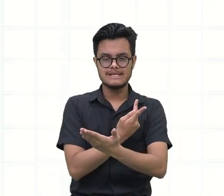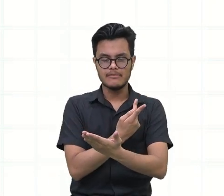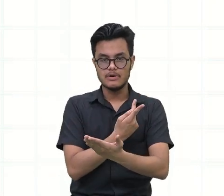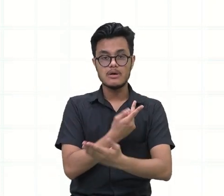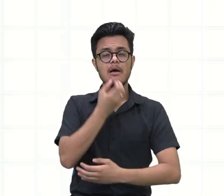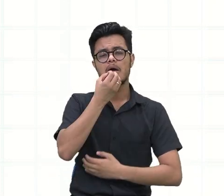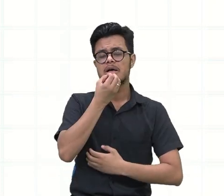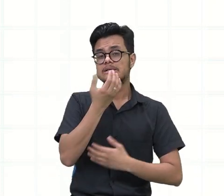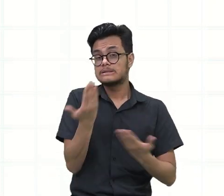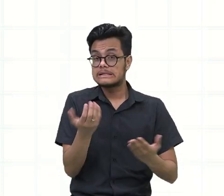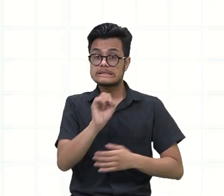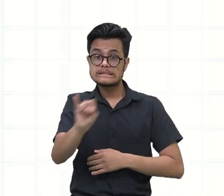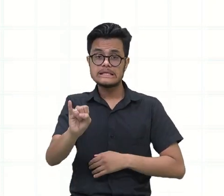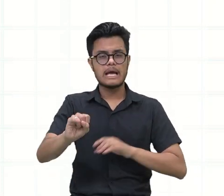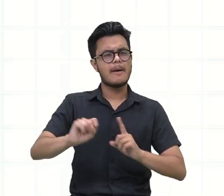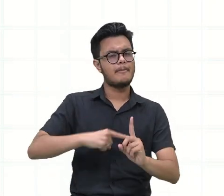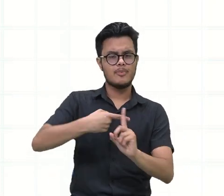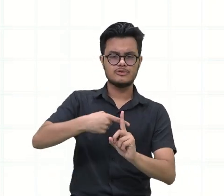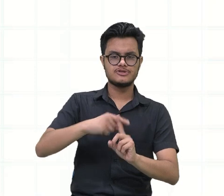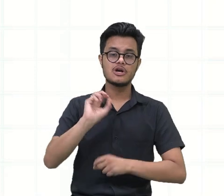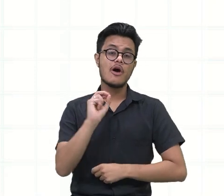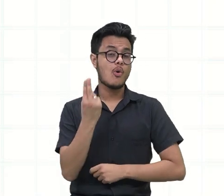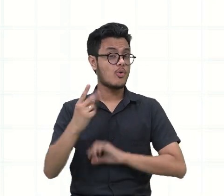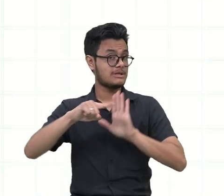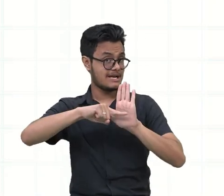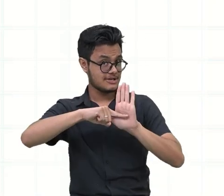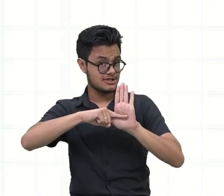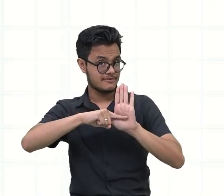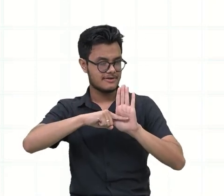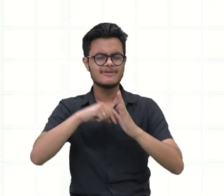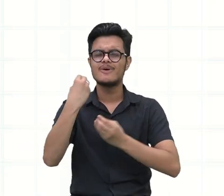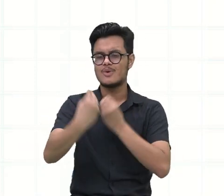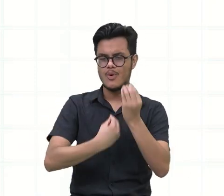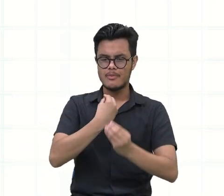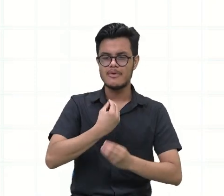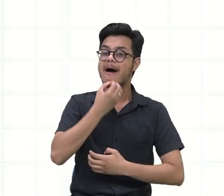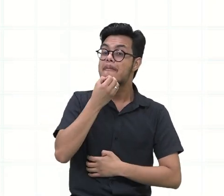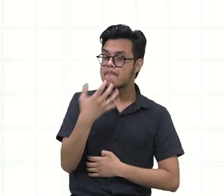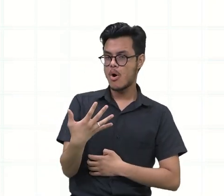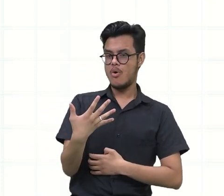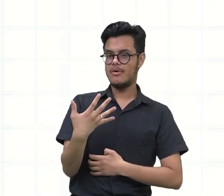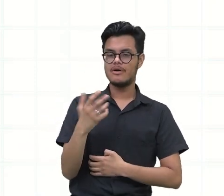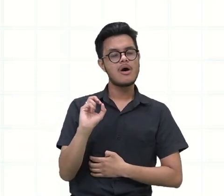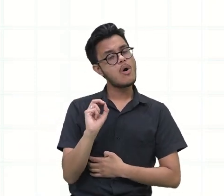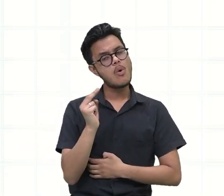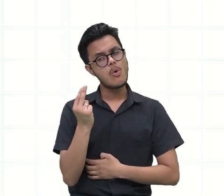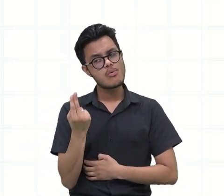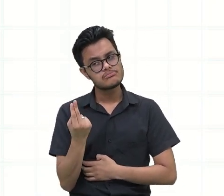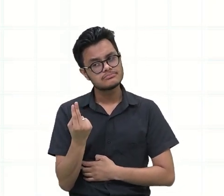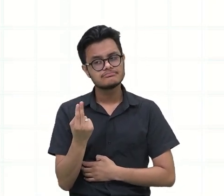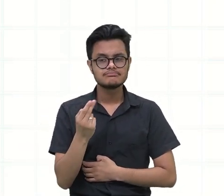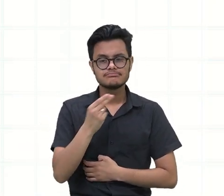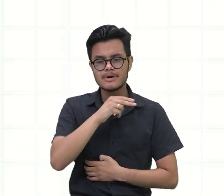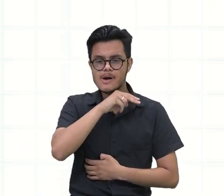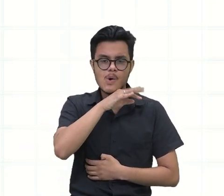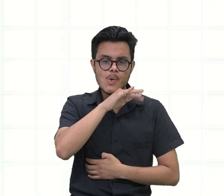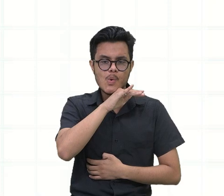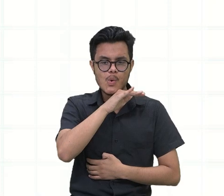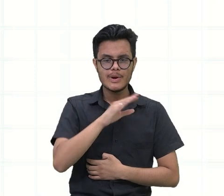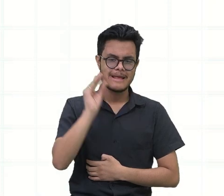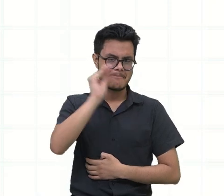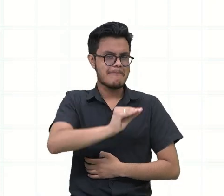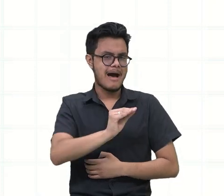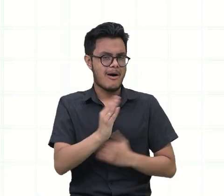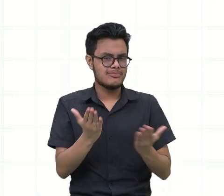negativa, ou seja, nós podemos afirmar de forma positiva ou afirmar de forma negativa, fazer uma